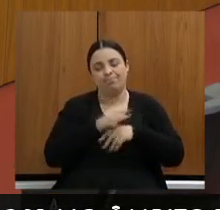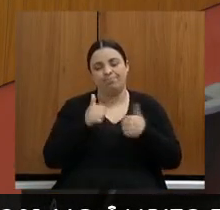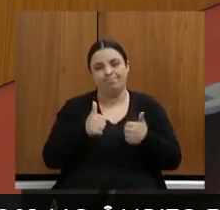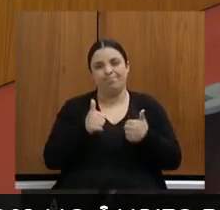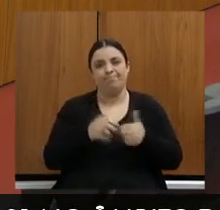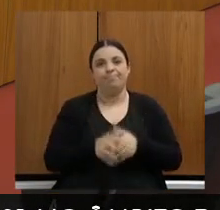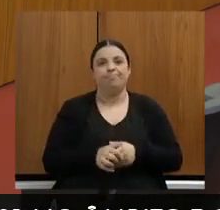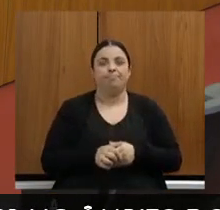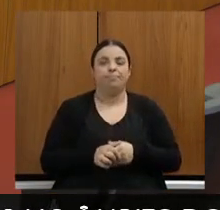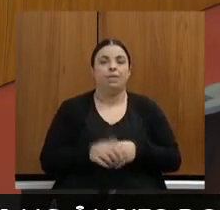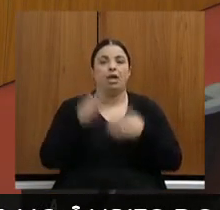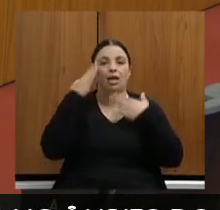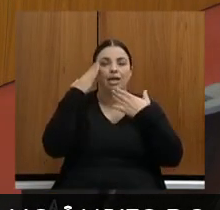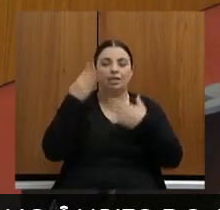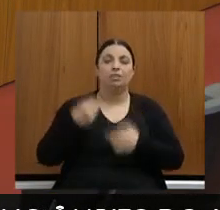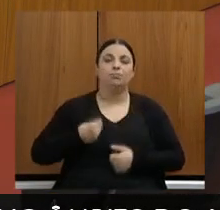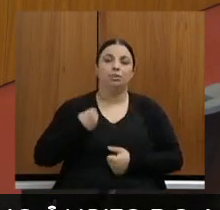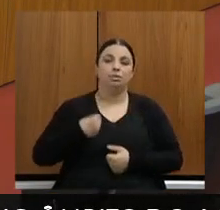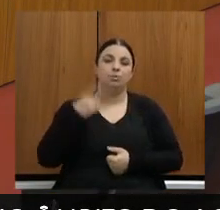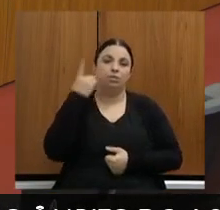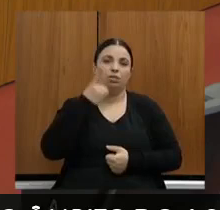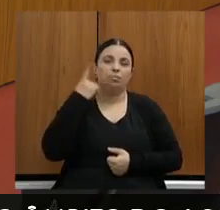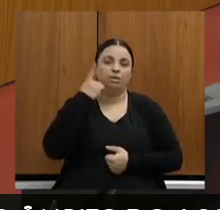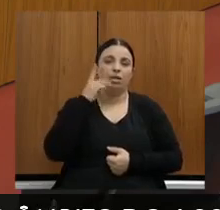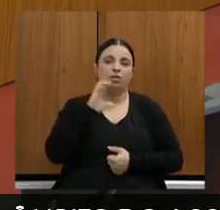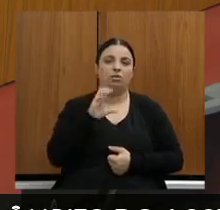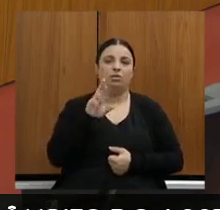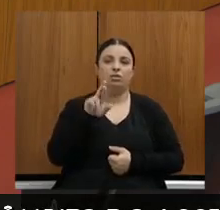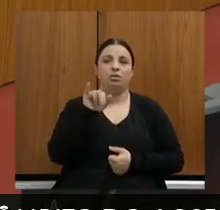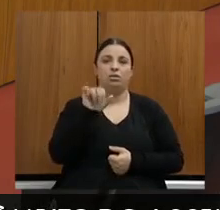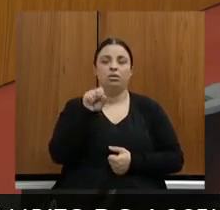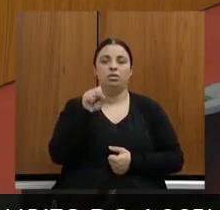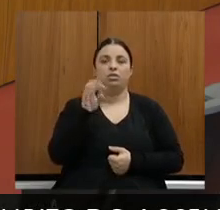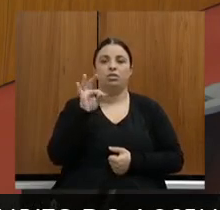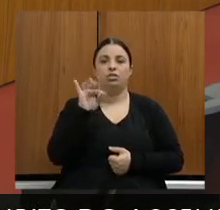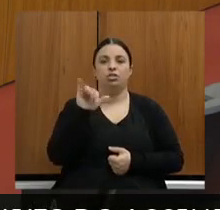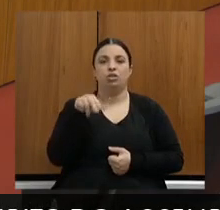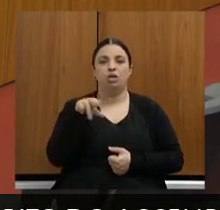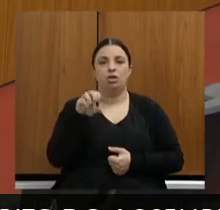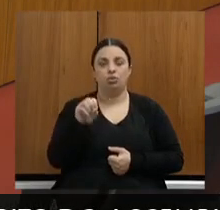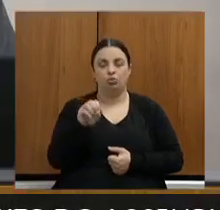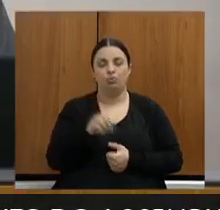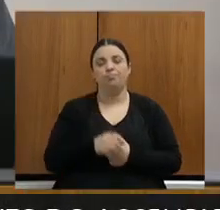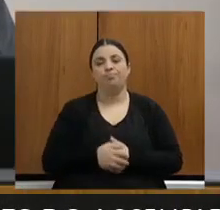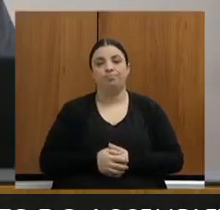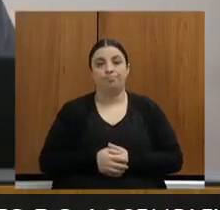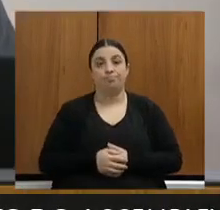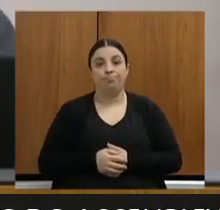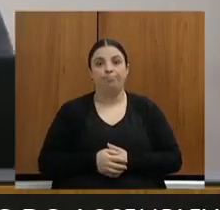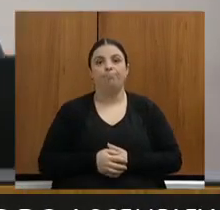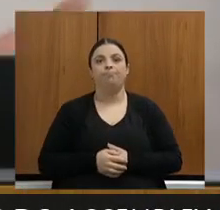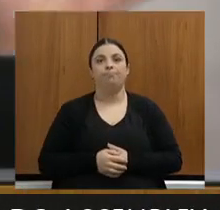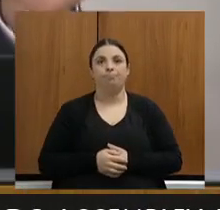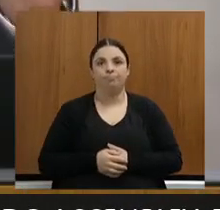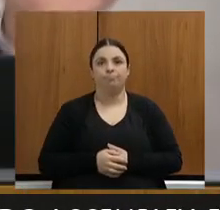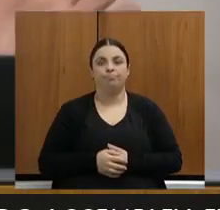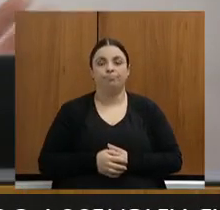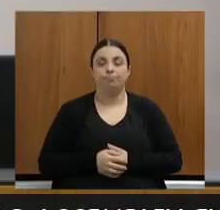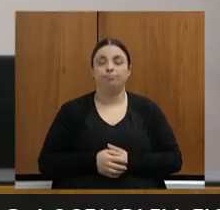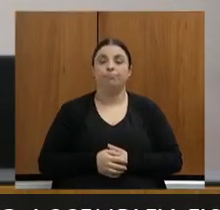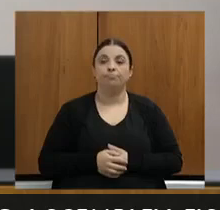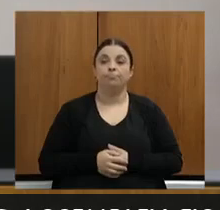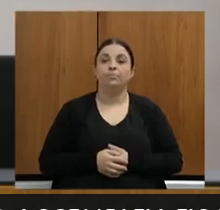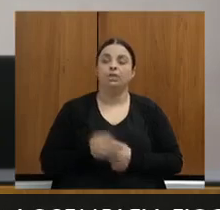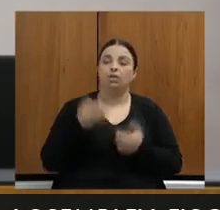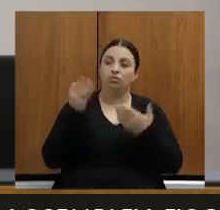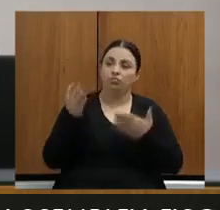e agradeço a participação do deputado Cristiano Silveira e Cristiano desde